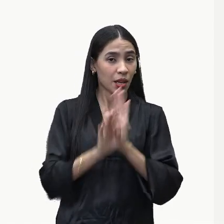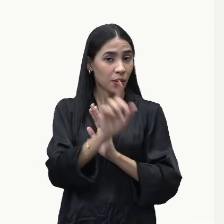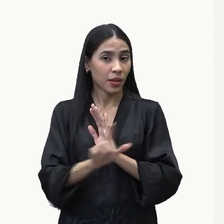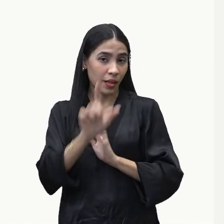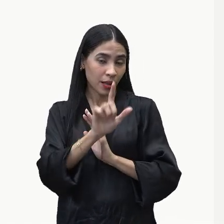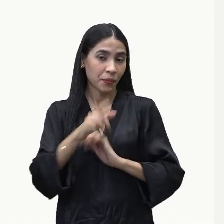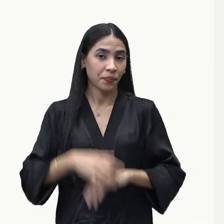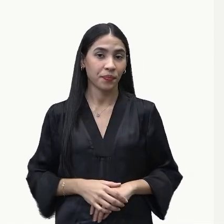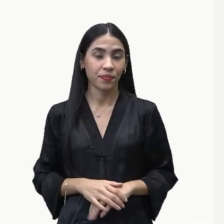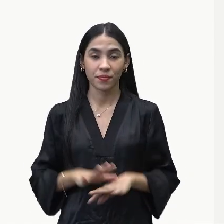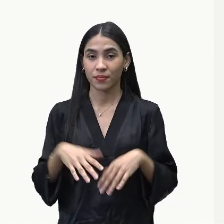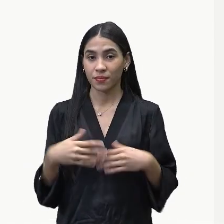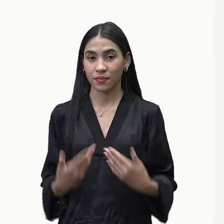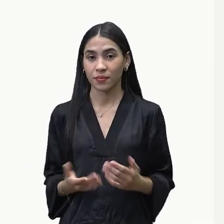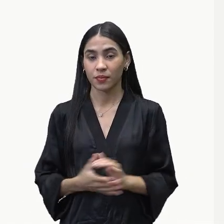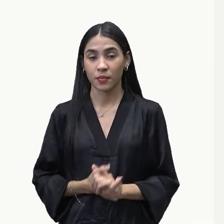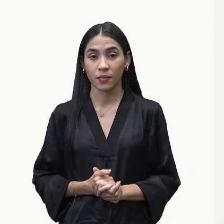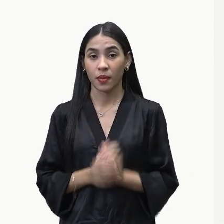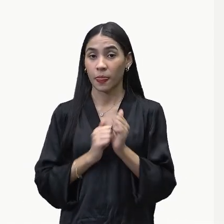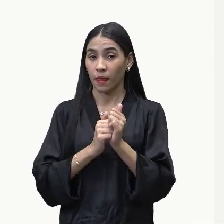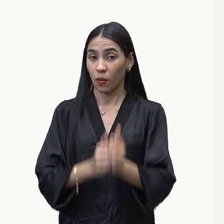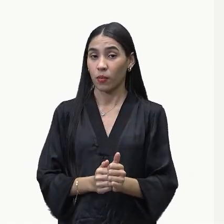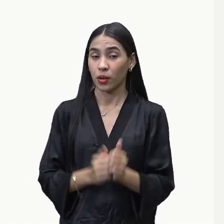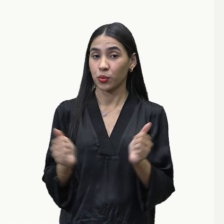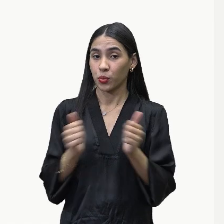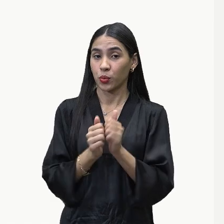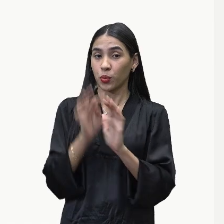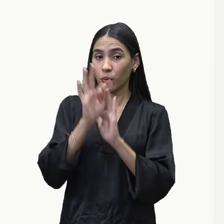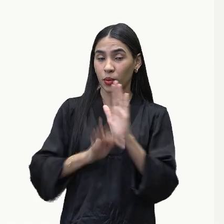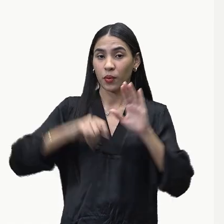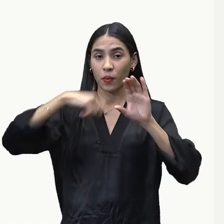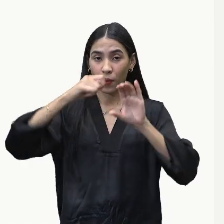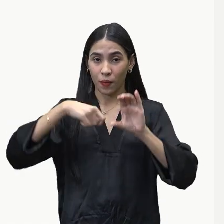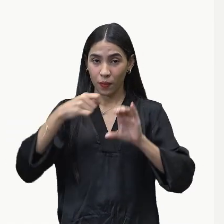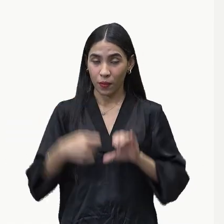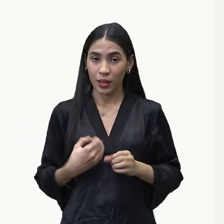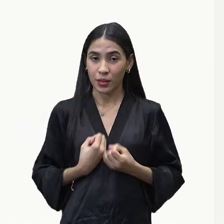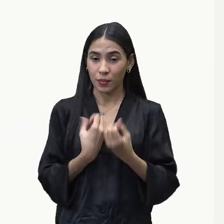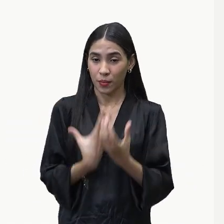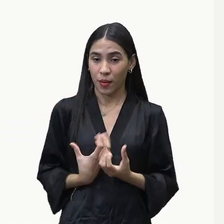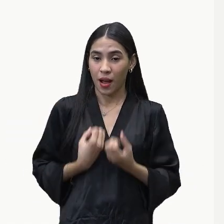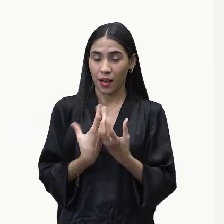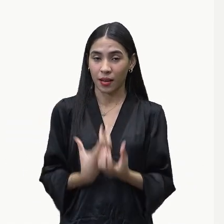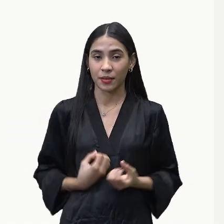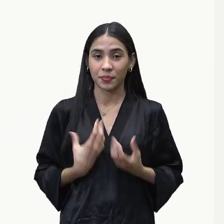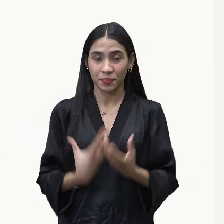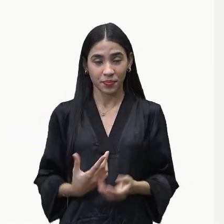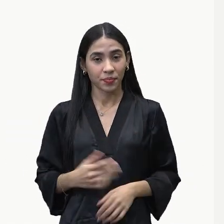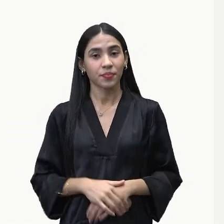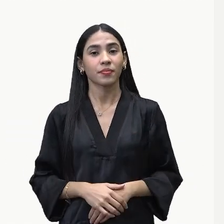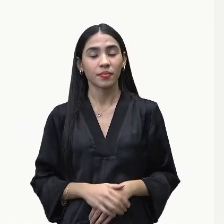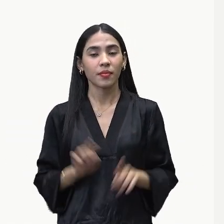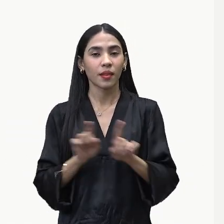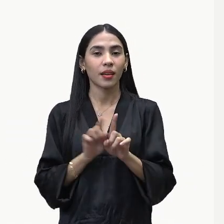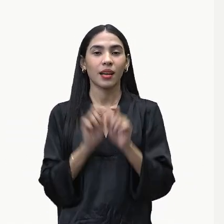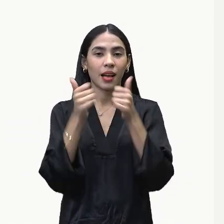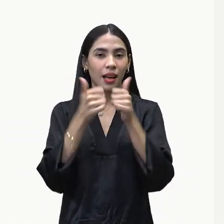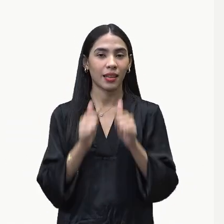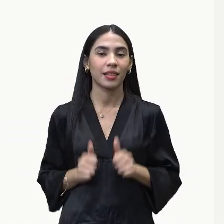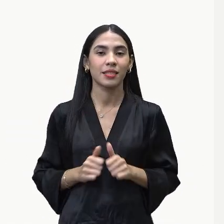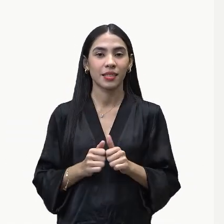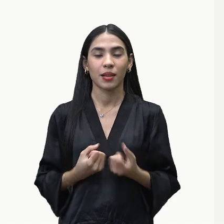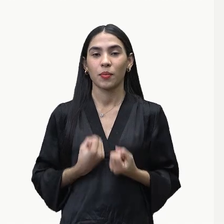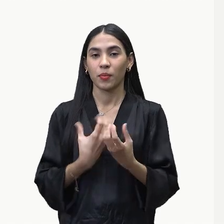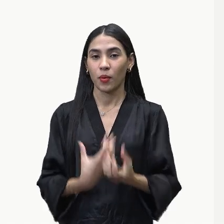literários? Então, acompanhem comigo um vídeo, a declamação de um poema, e nós vamos analisar esse